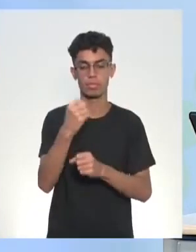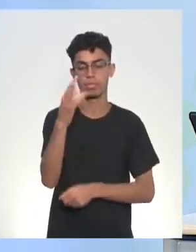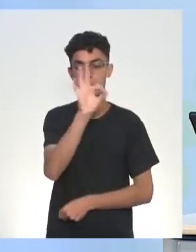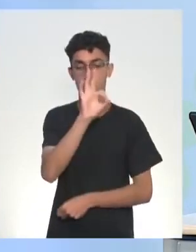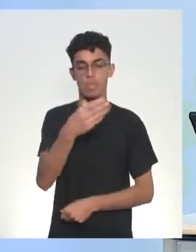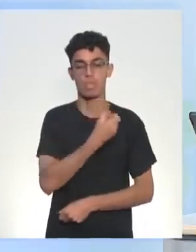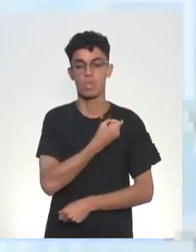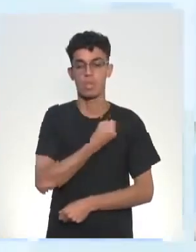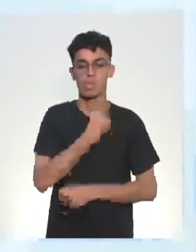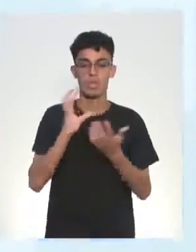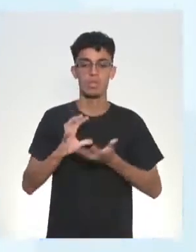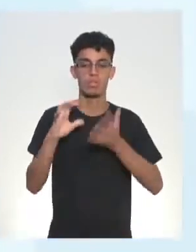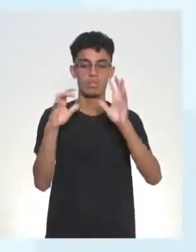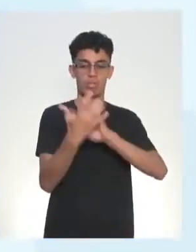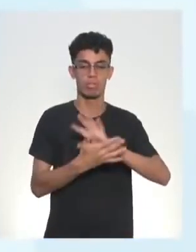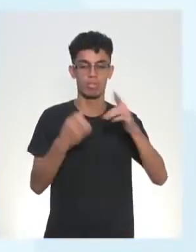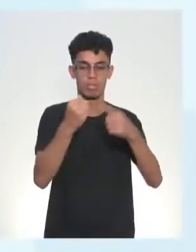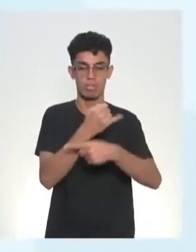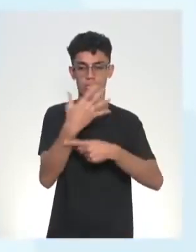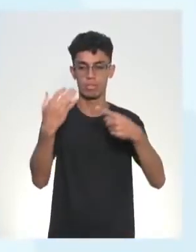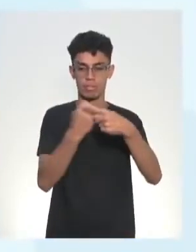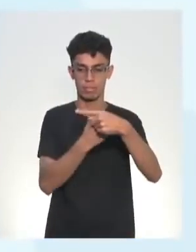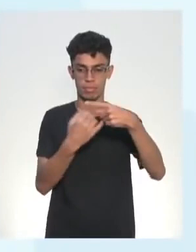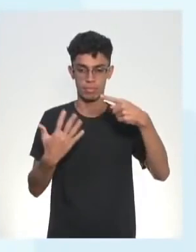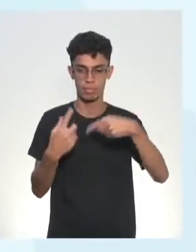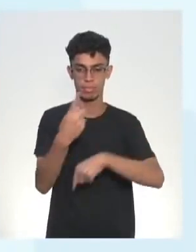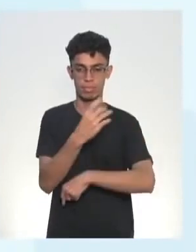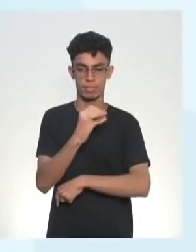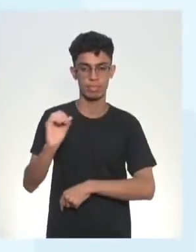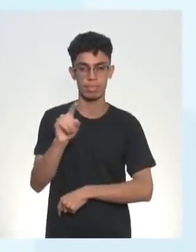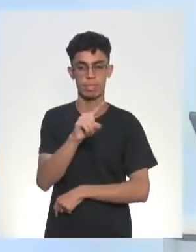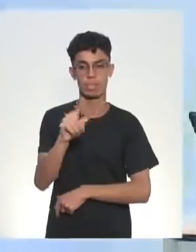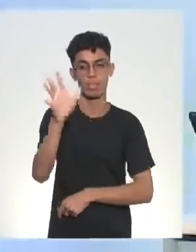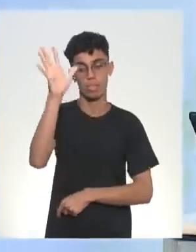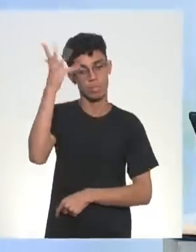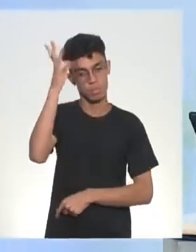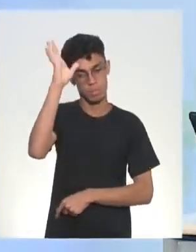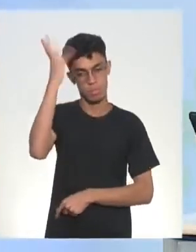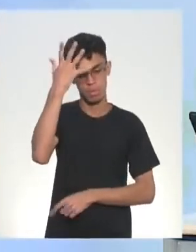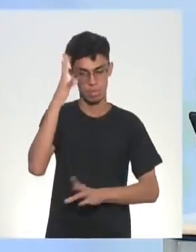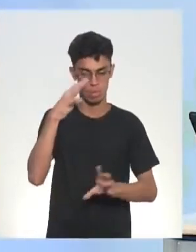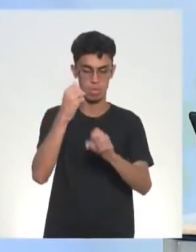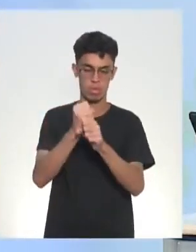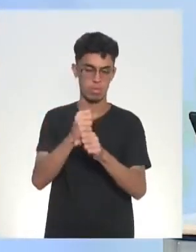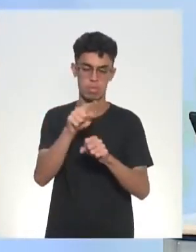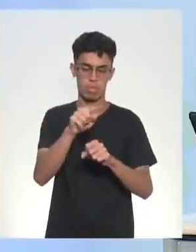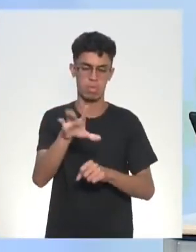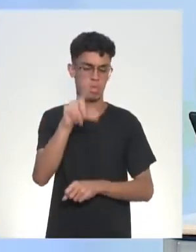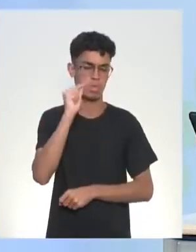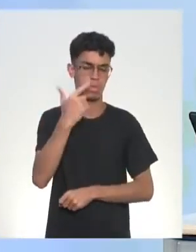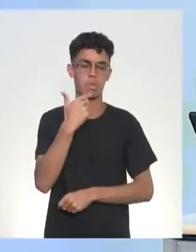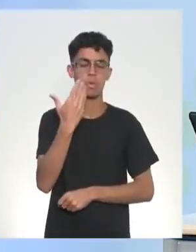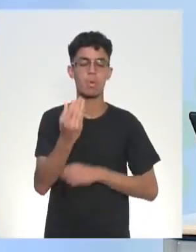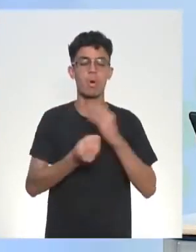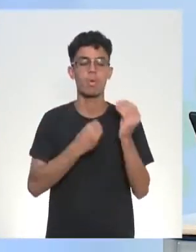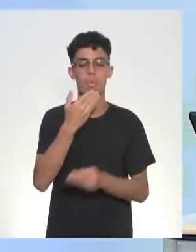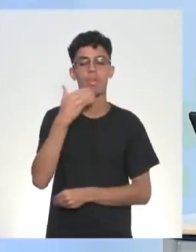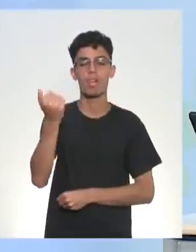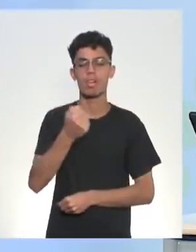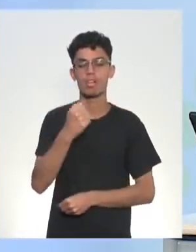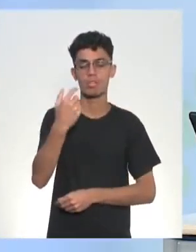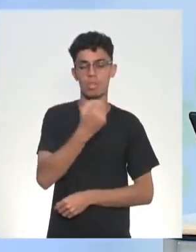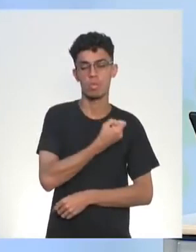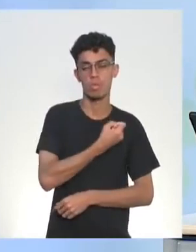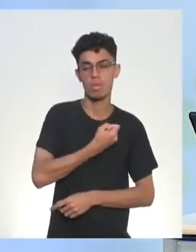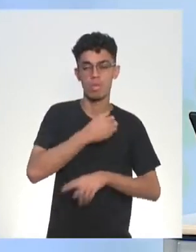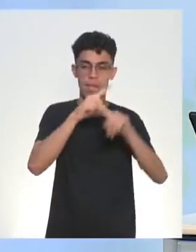número é transformar em fração sobre 100, e aí você vai resolver essa conta como achar melhor. Como eu resolvi? Numerador vezes